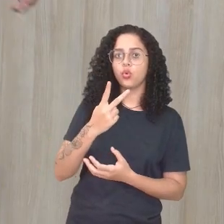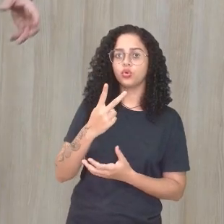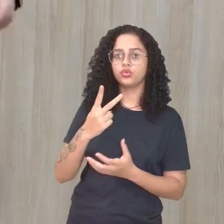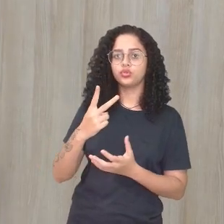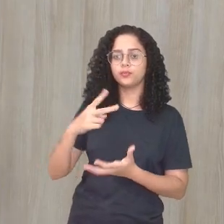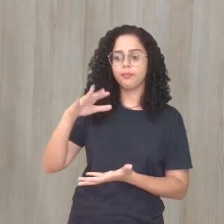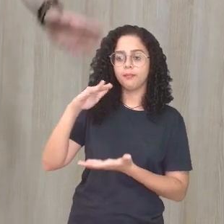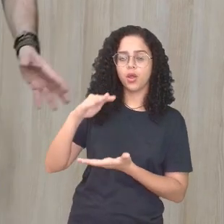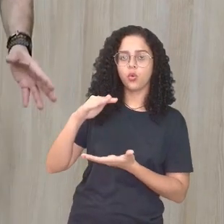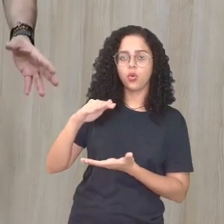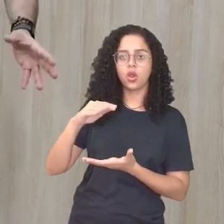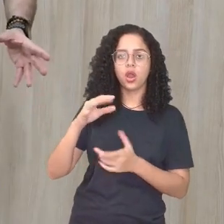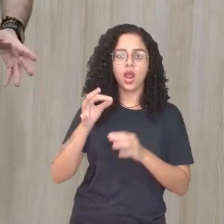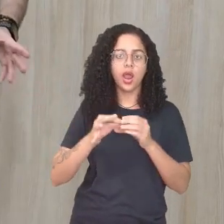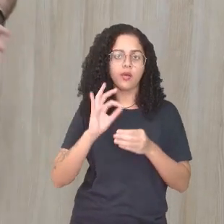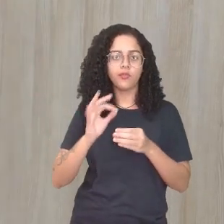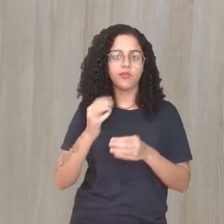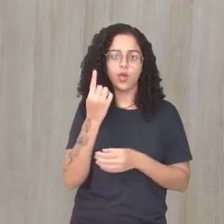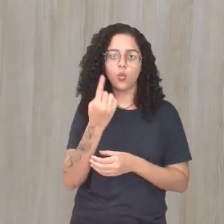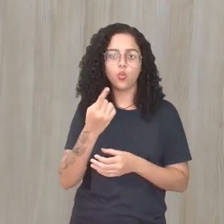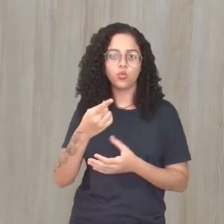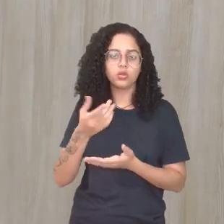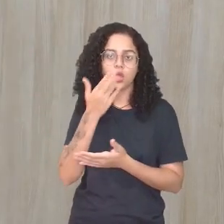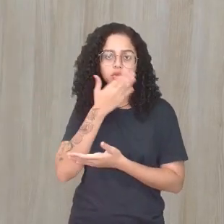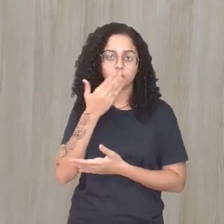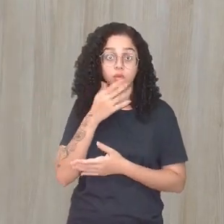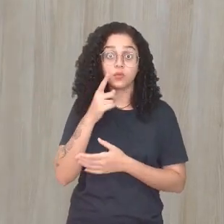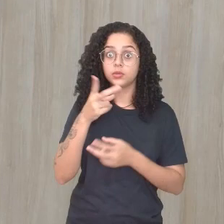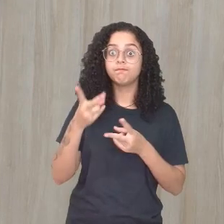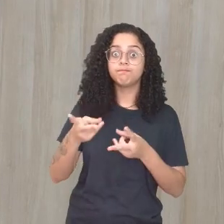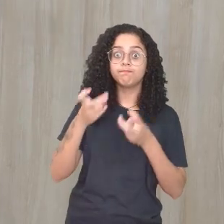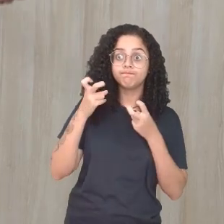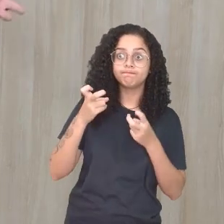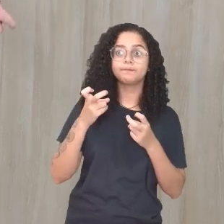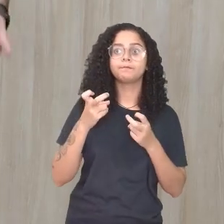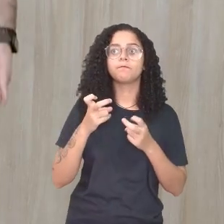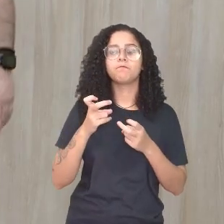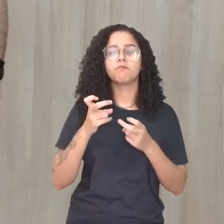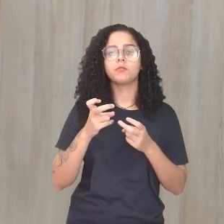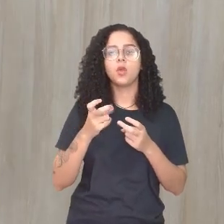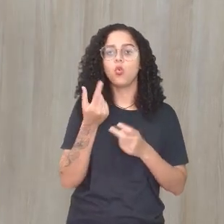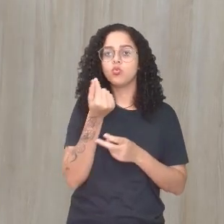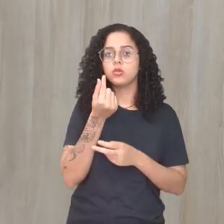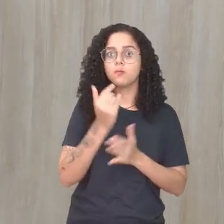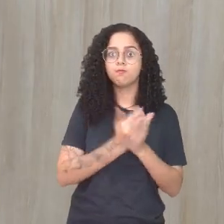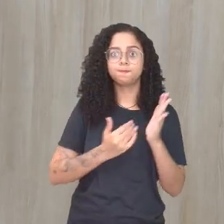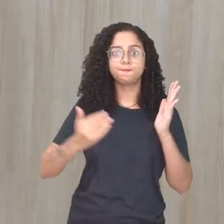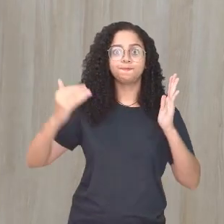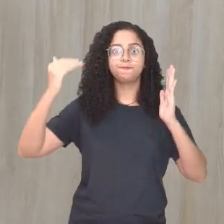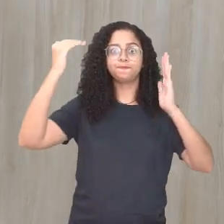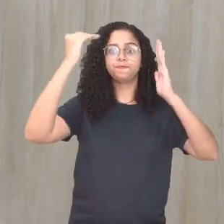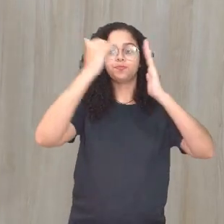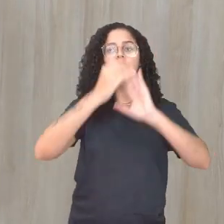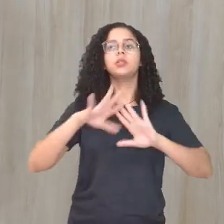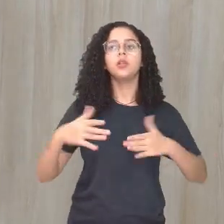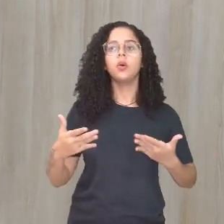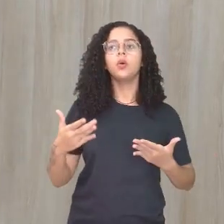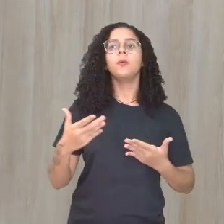de café e um de açúcar, certo? Então, para você ver a hiperinflação. certo? Então, nesse